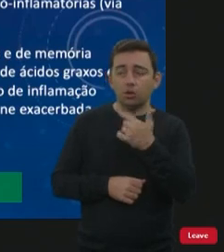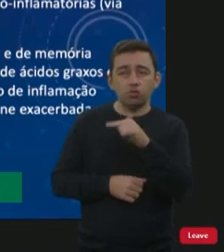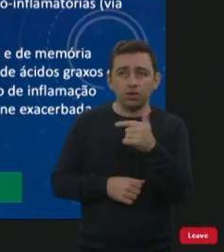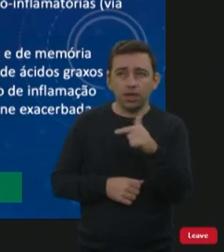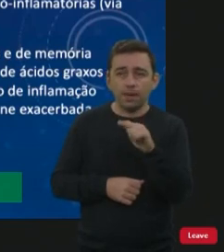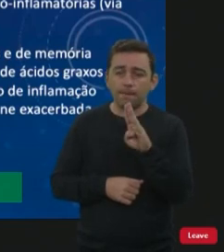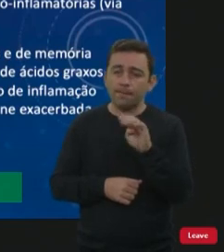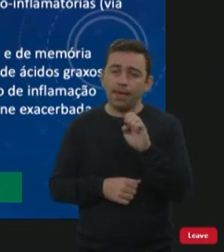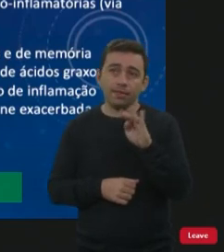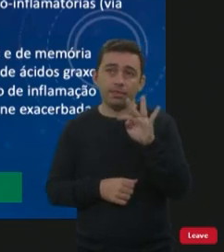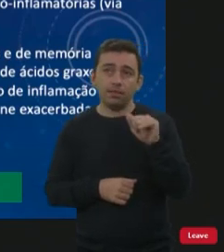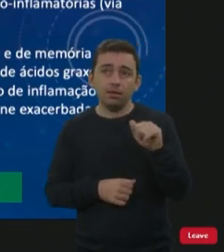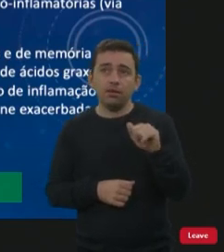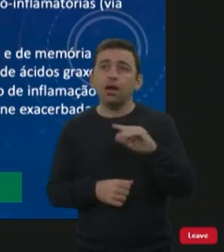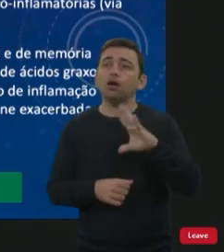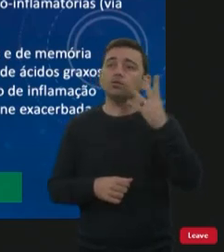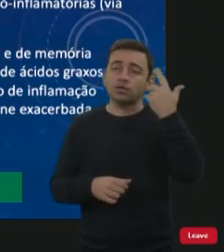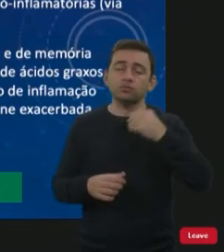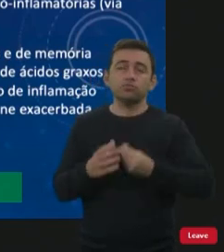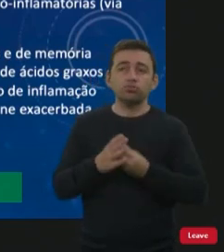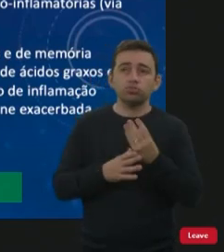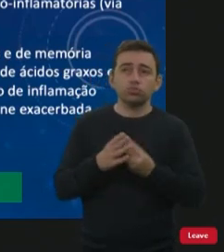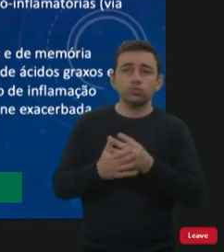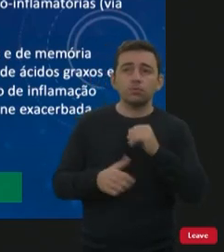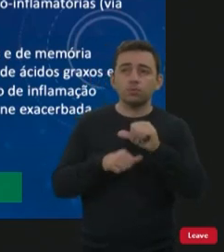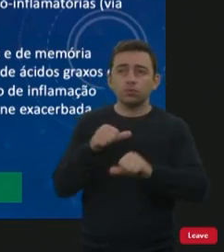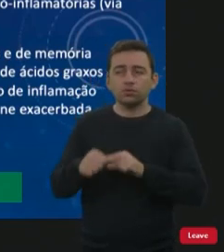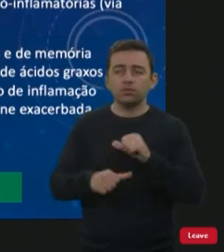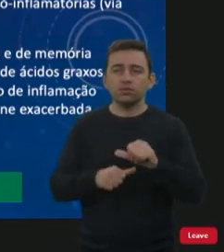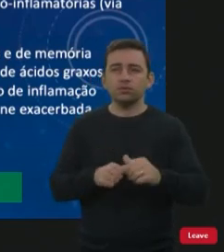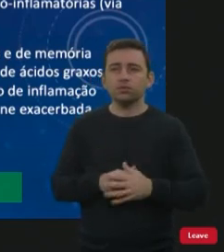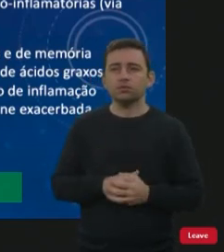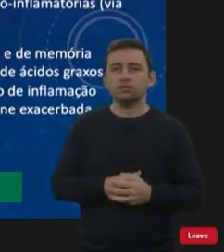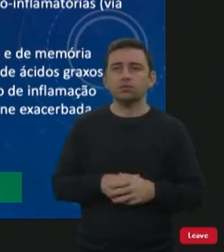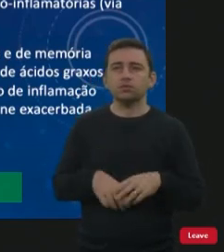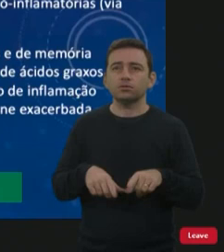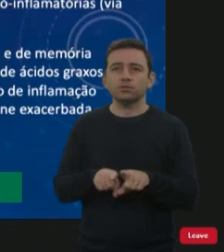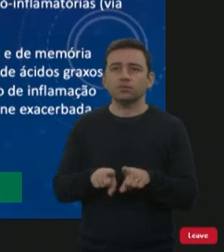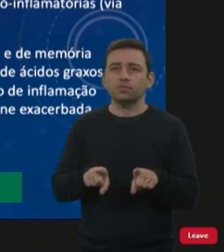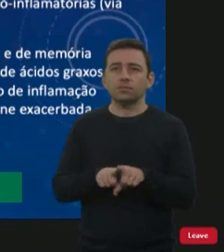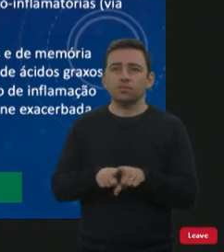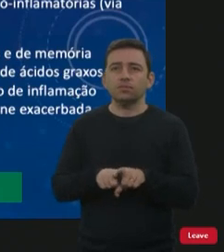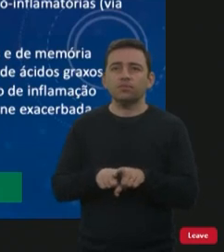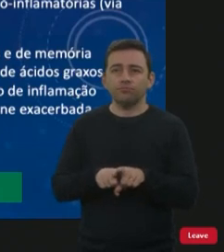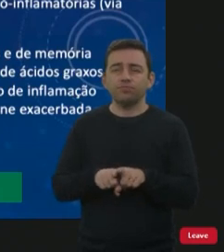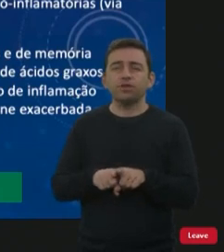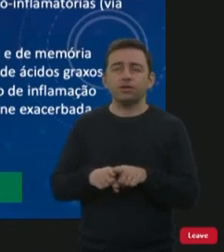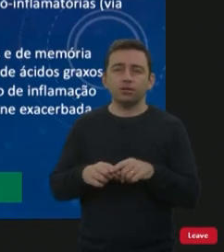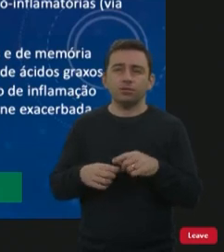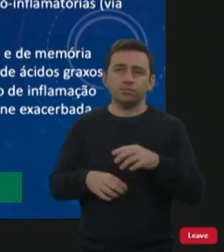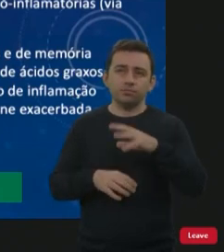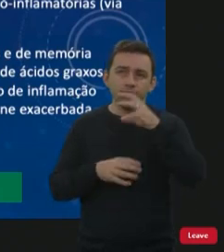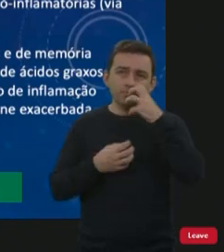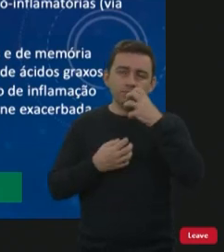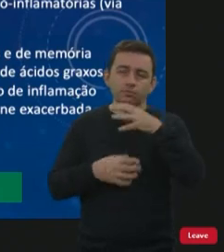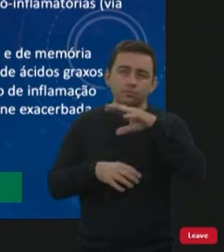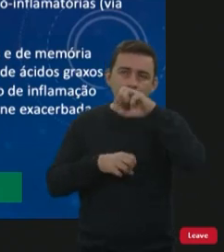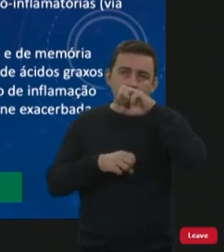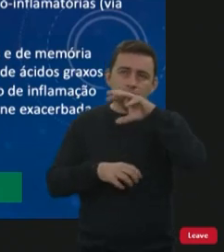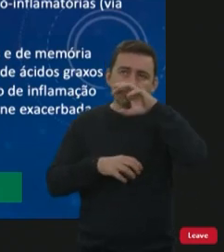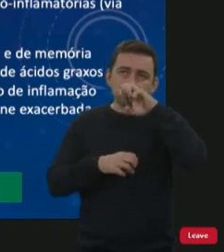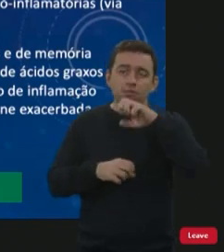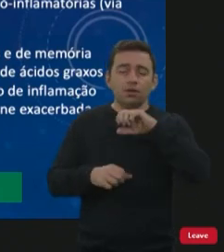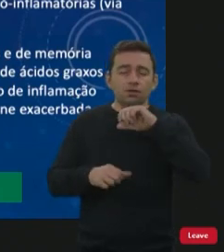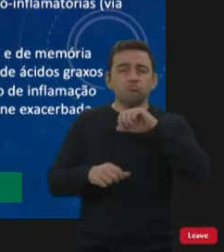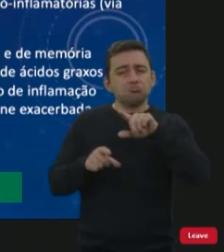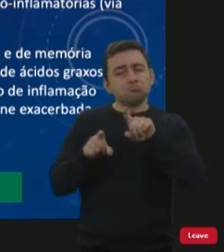eu tenho uma alteração na produção do surfactante. Então, eu posso ter um quadro respiratório associado, não é tão frequente,